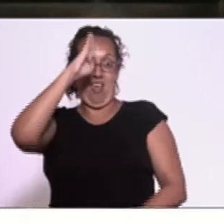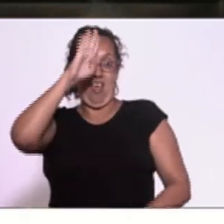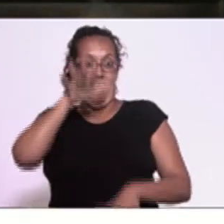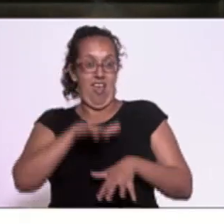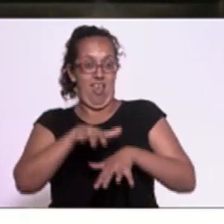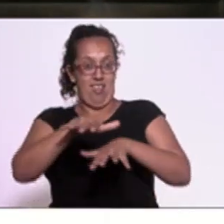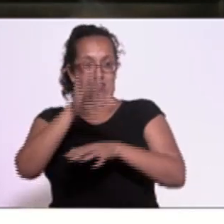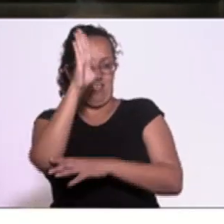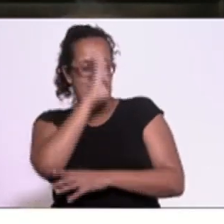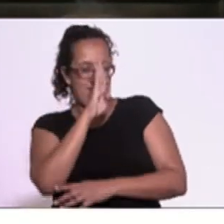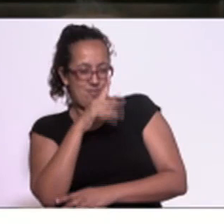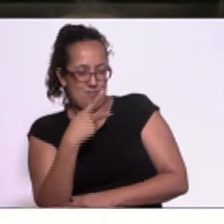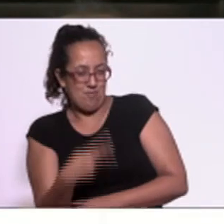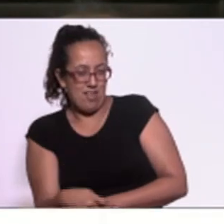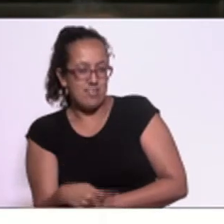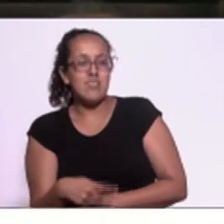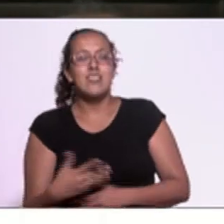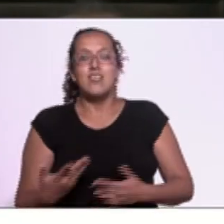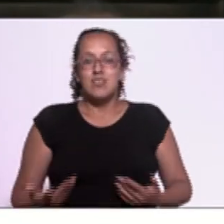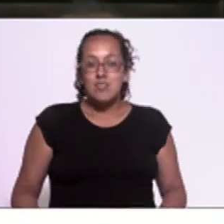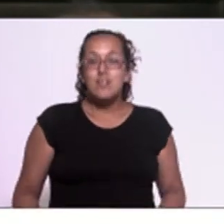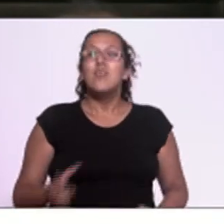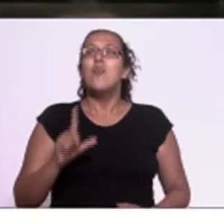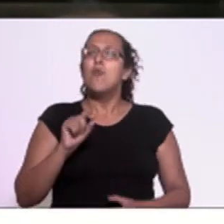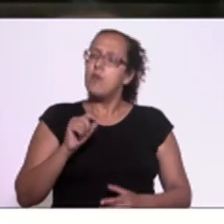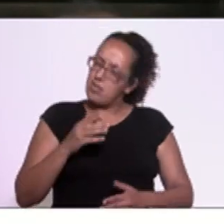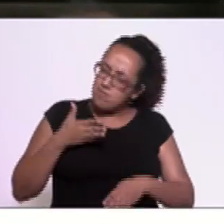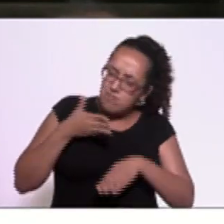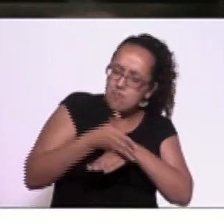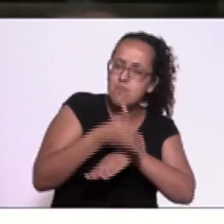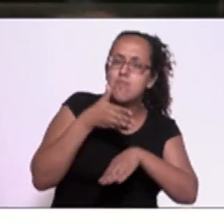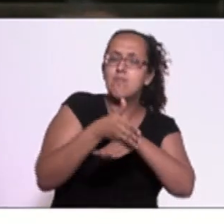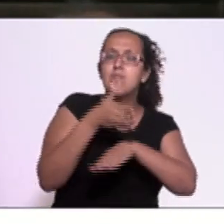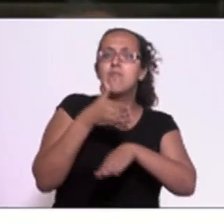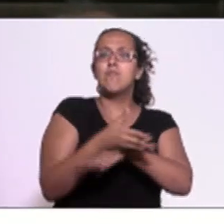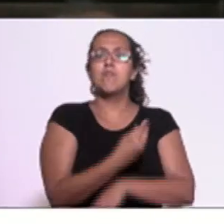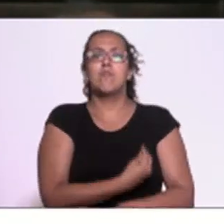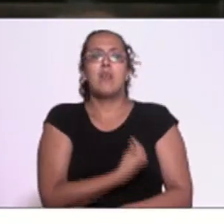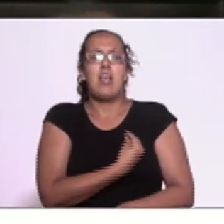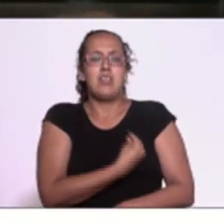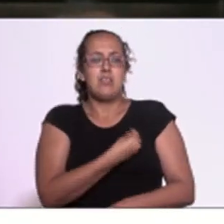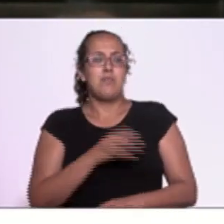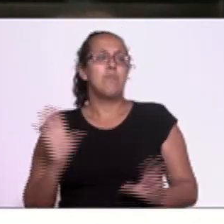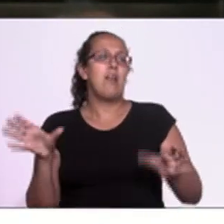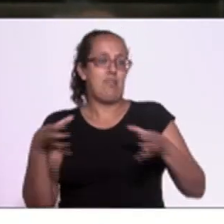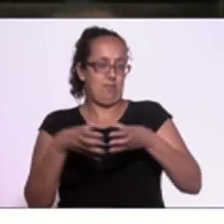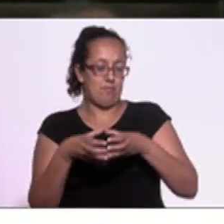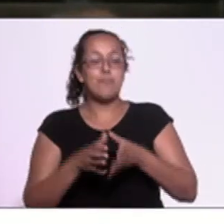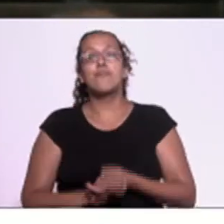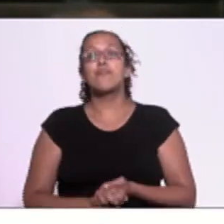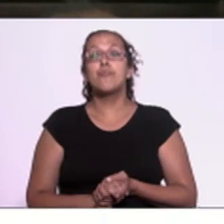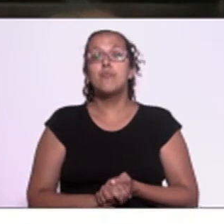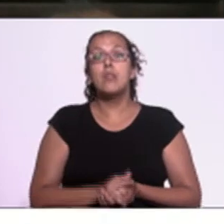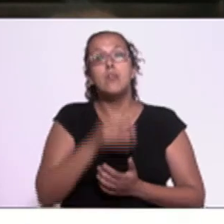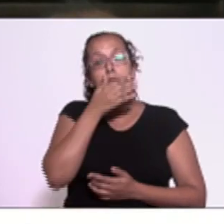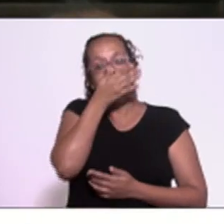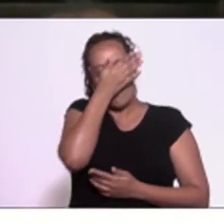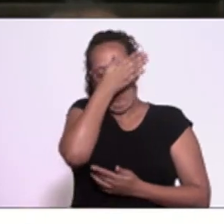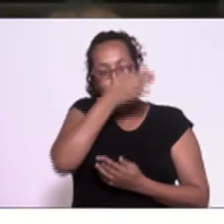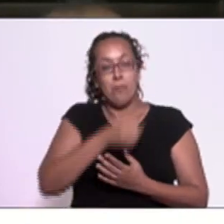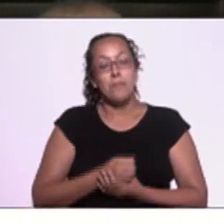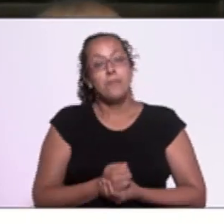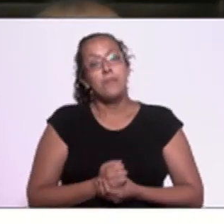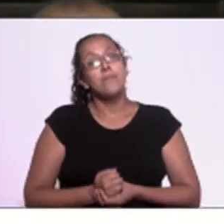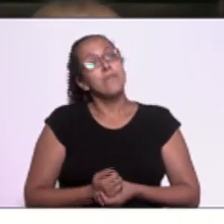ainda com a defesa da nossa soberania, ao participar da campanha da Tríplice Aliança. Assim também é justo